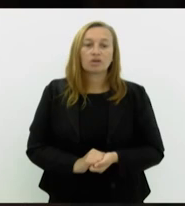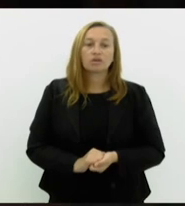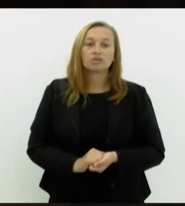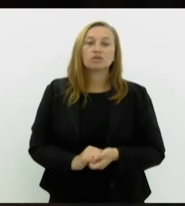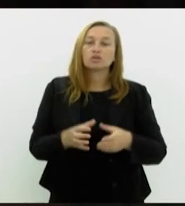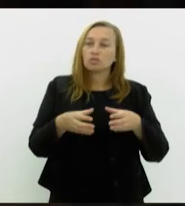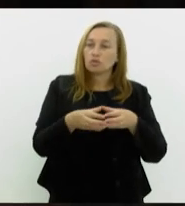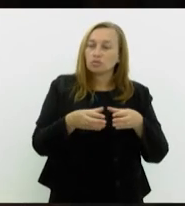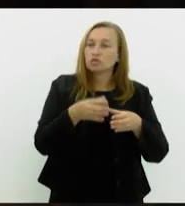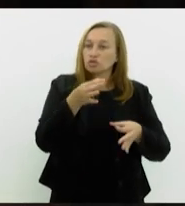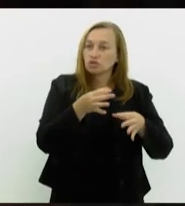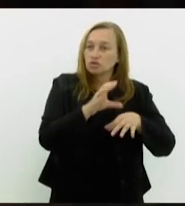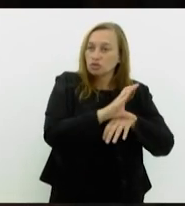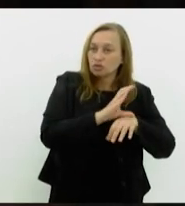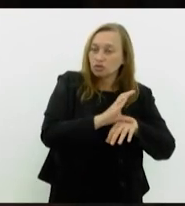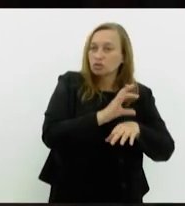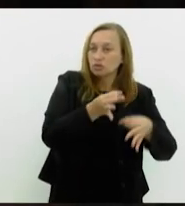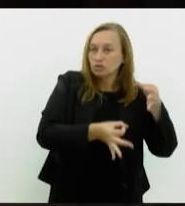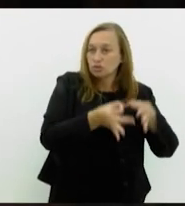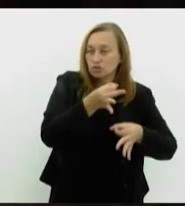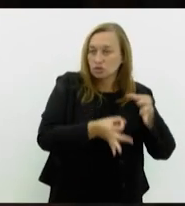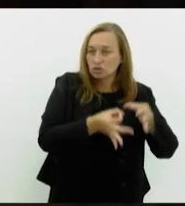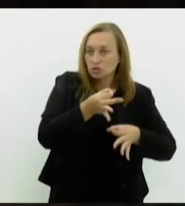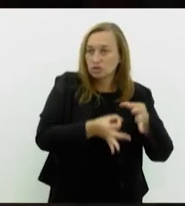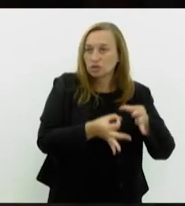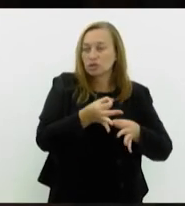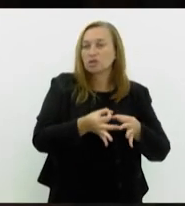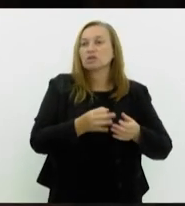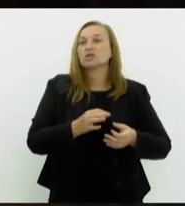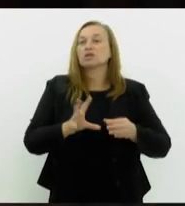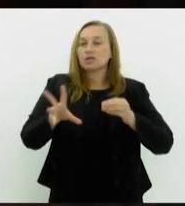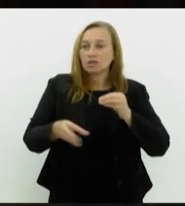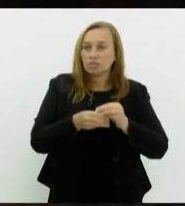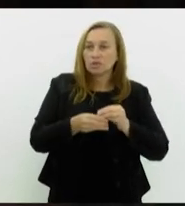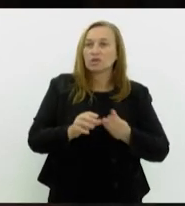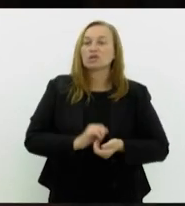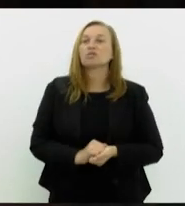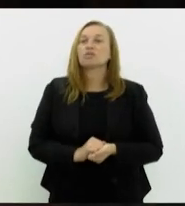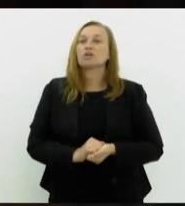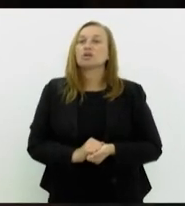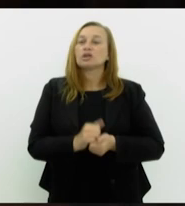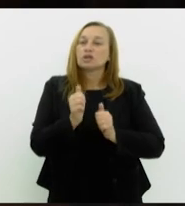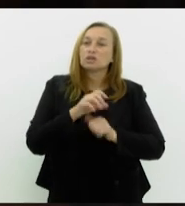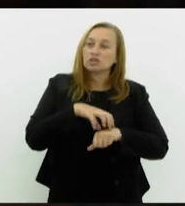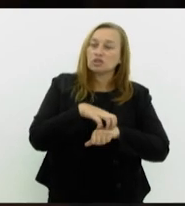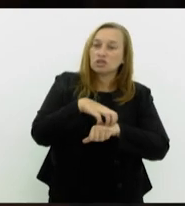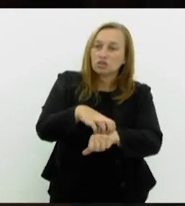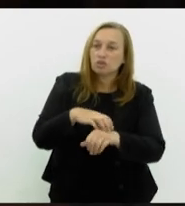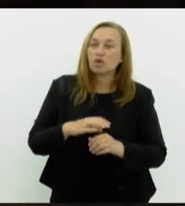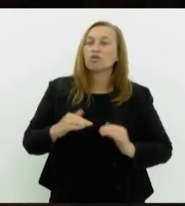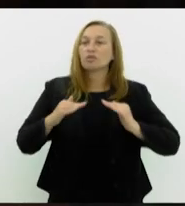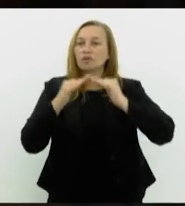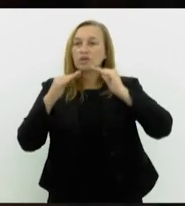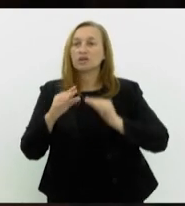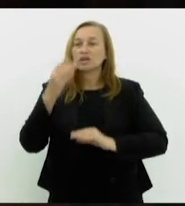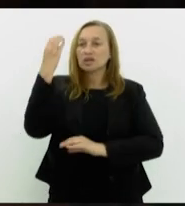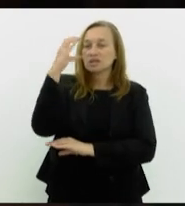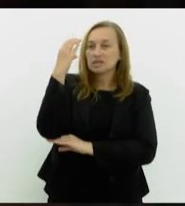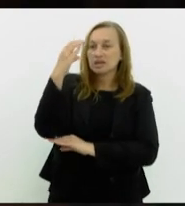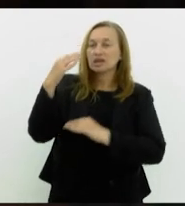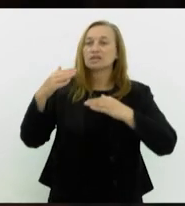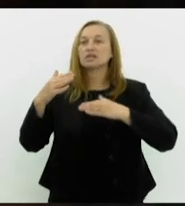das comissões de Constituição e Justiça pela constitucionalidade com emendas, de transporte favorável, de ciência e